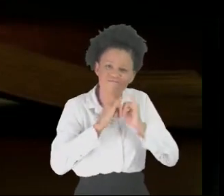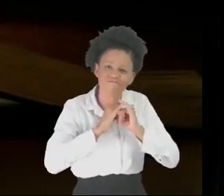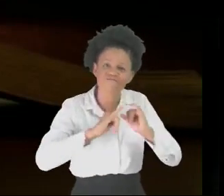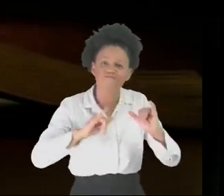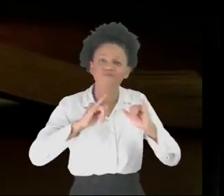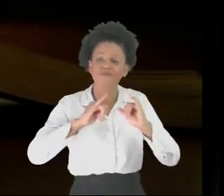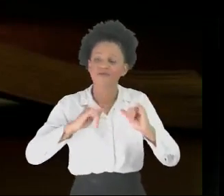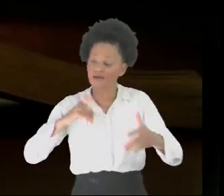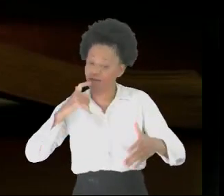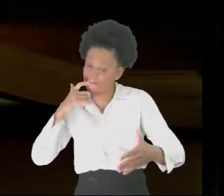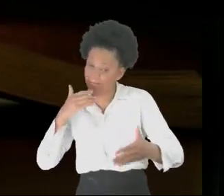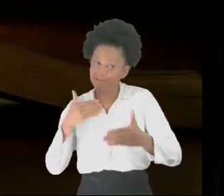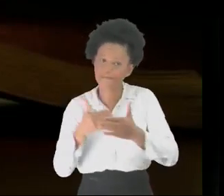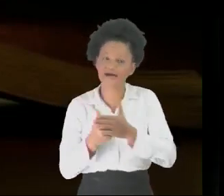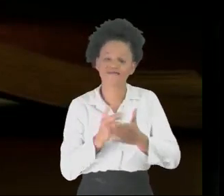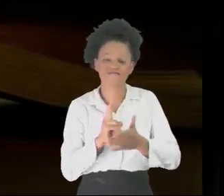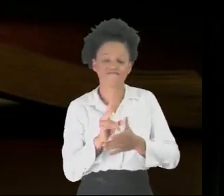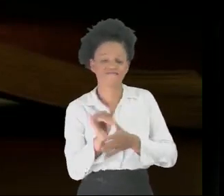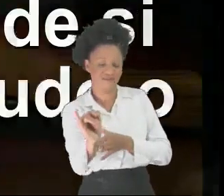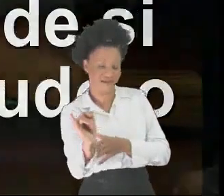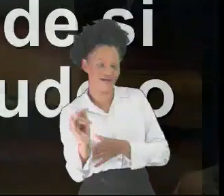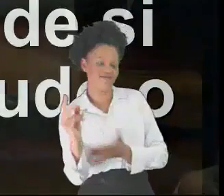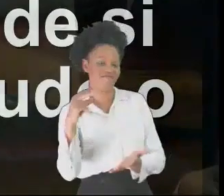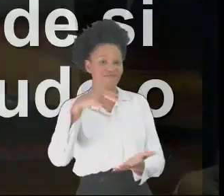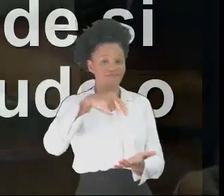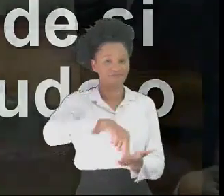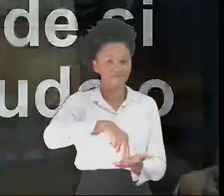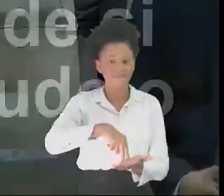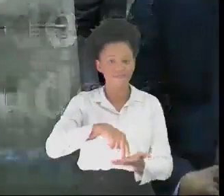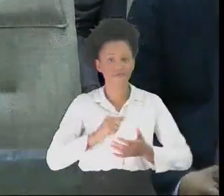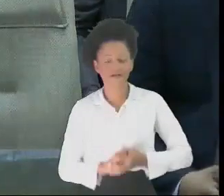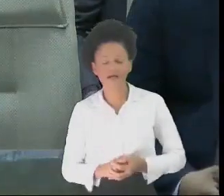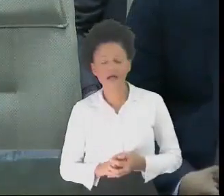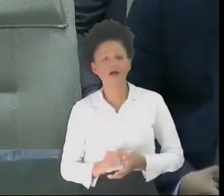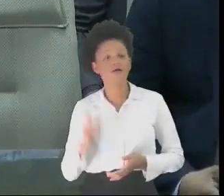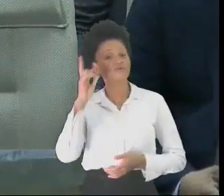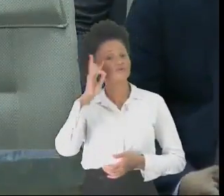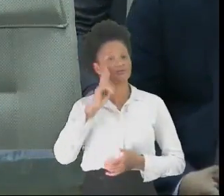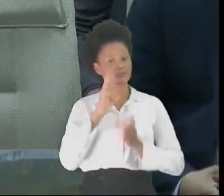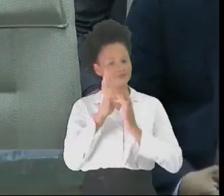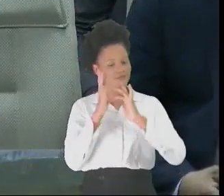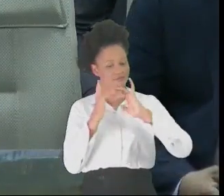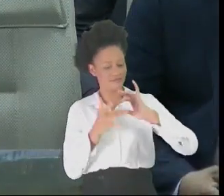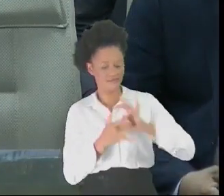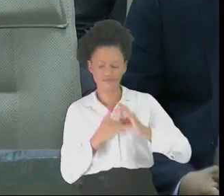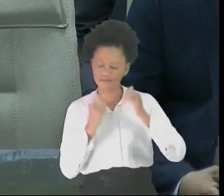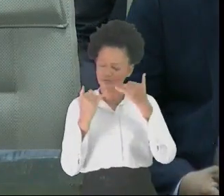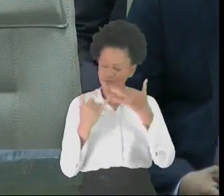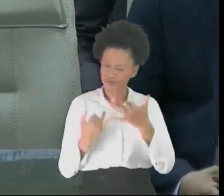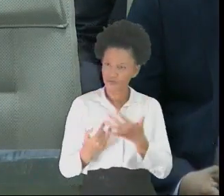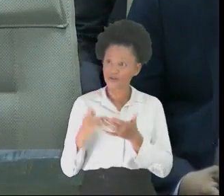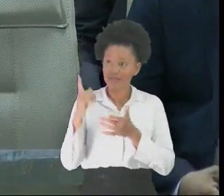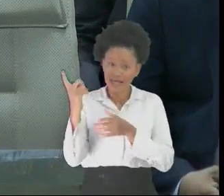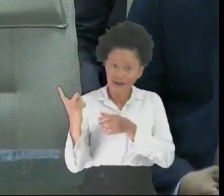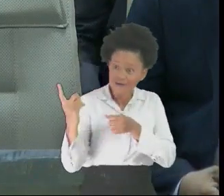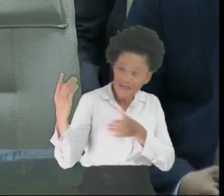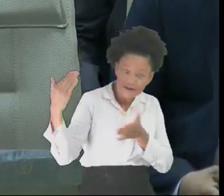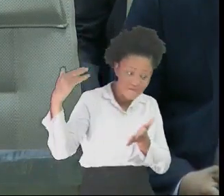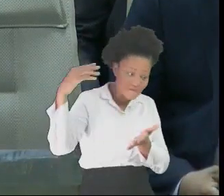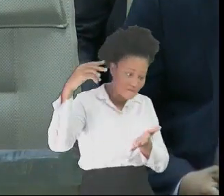que há de vir. Muito bem. Jesus disse, quando vier aquele Espírito da verdade, quando